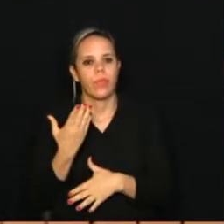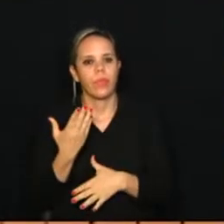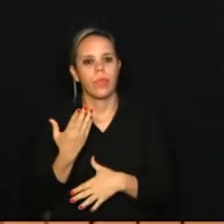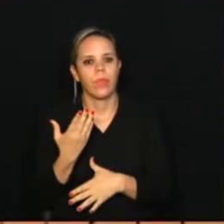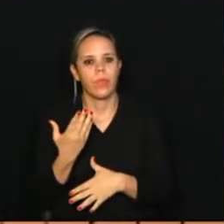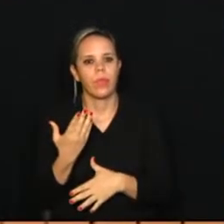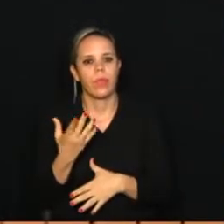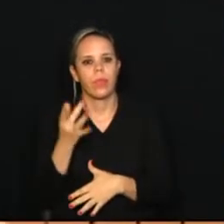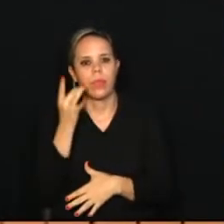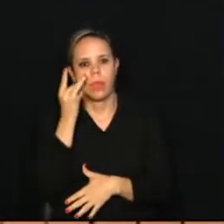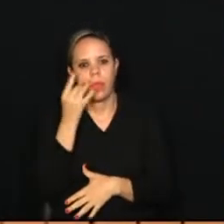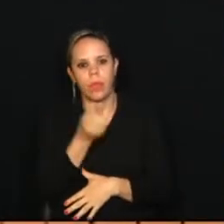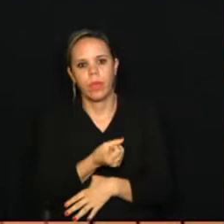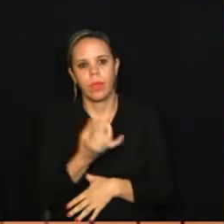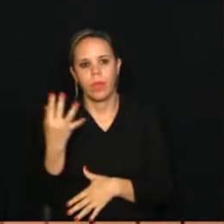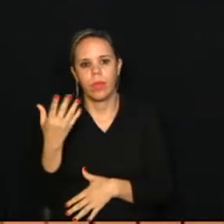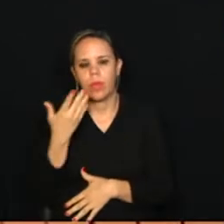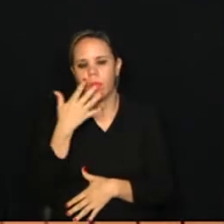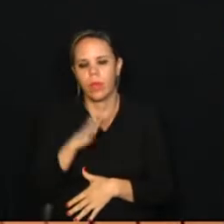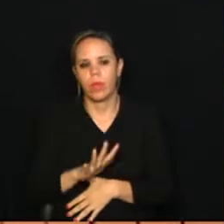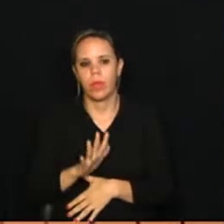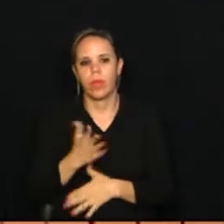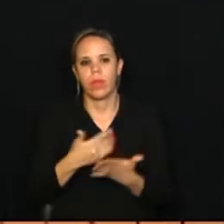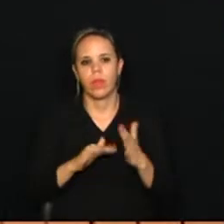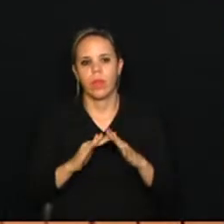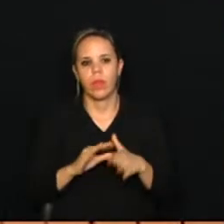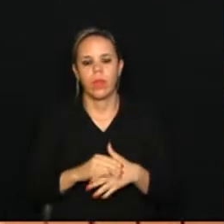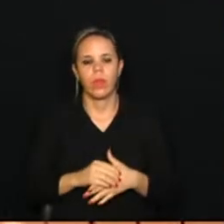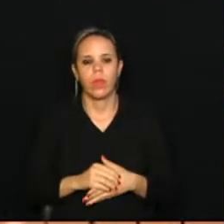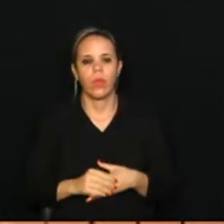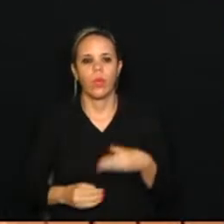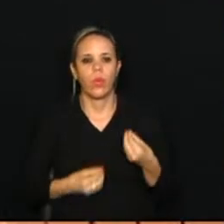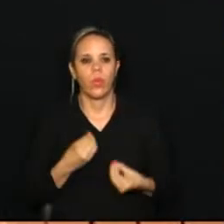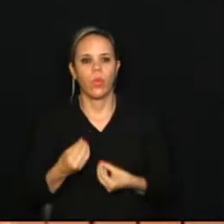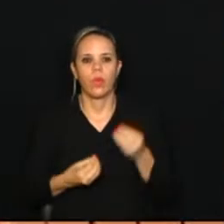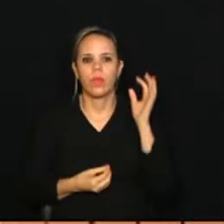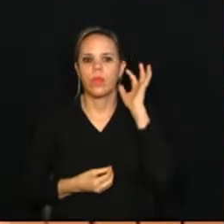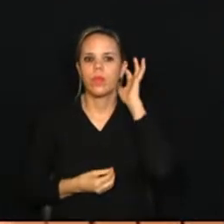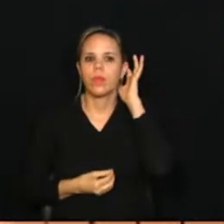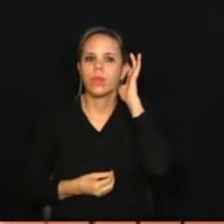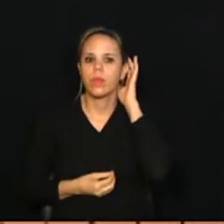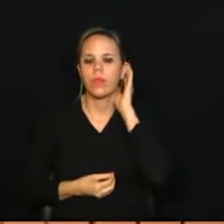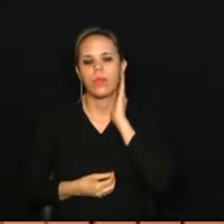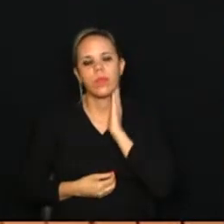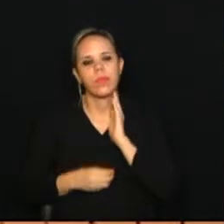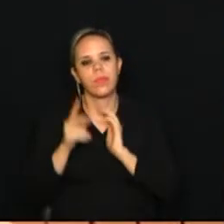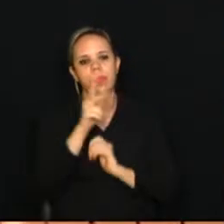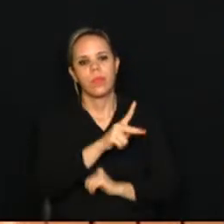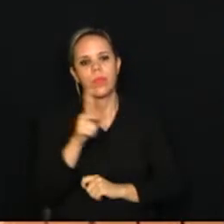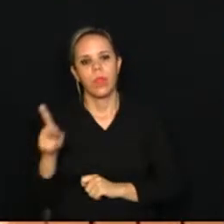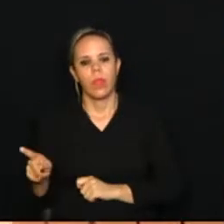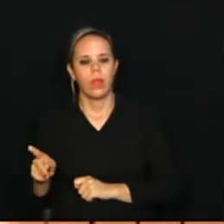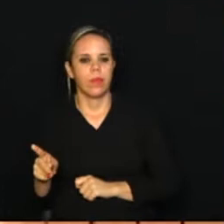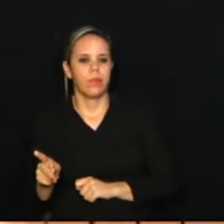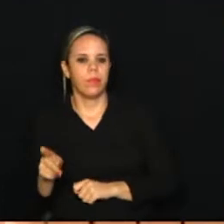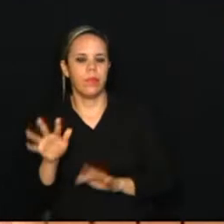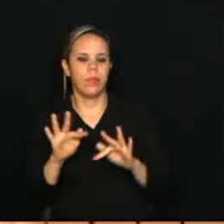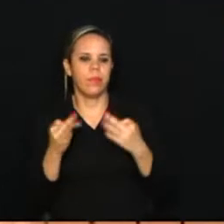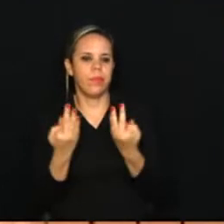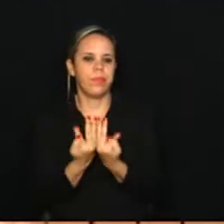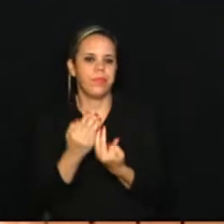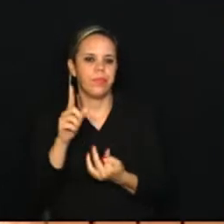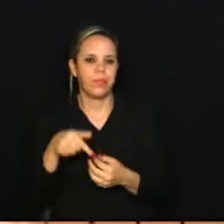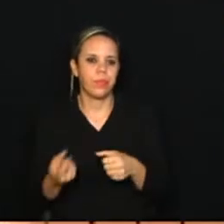a presença, né, das crianças, como tem sido para os professores, para os pais,